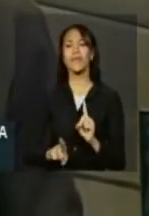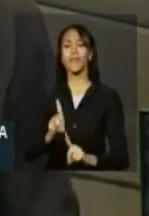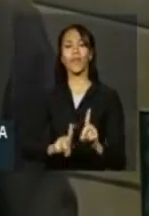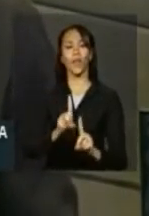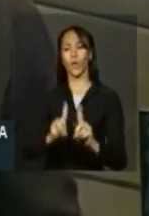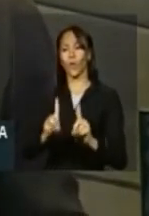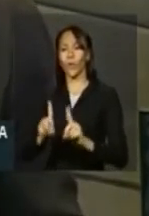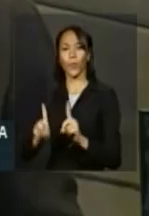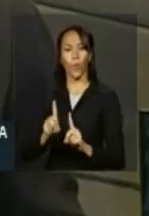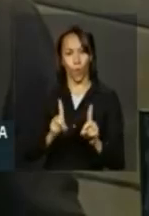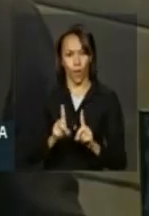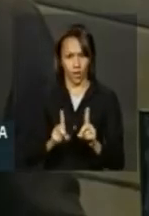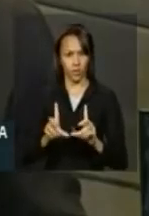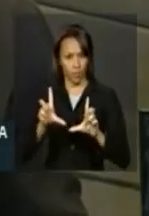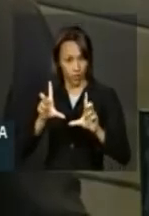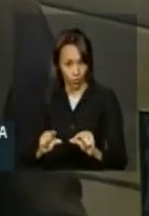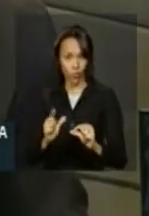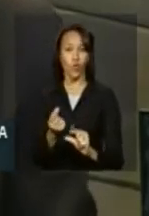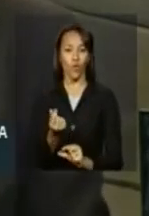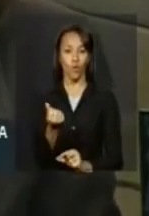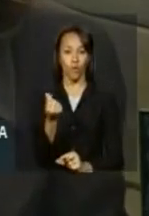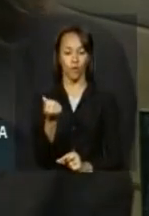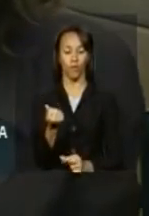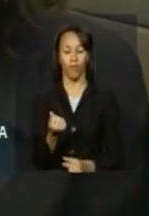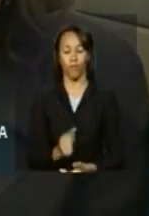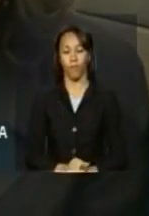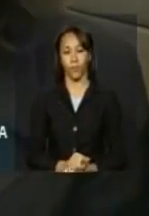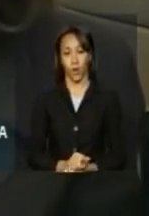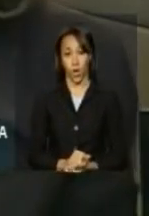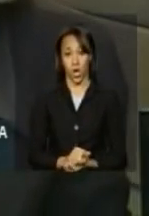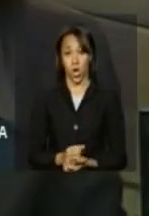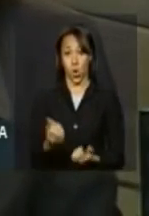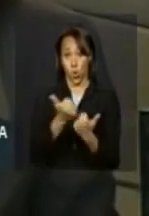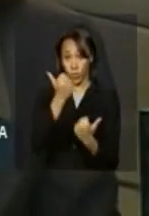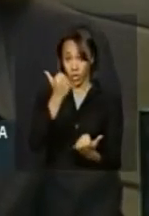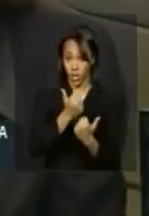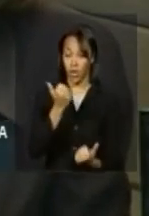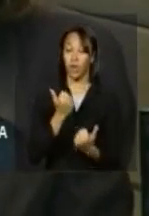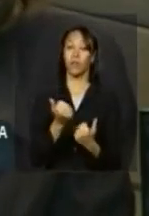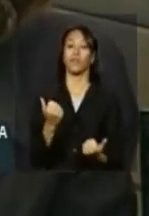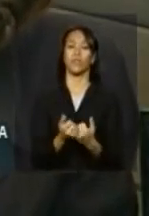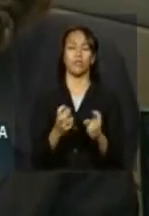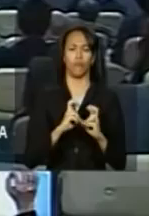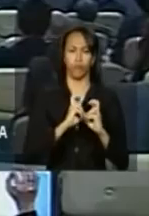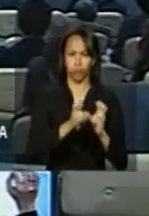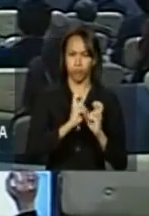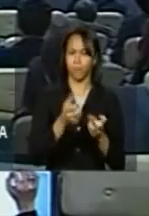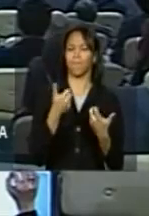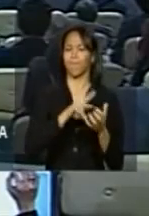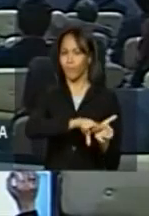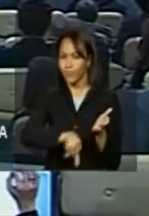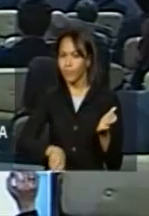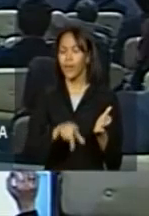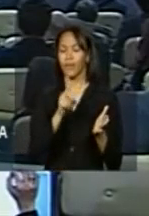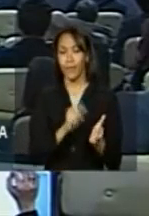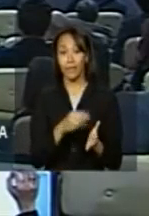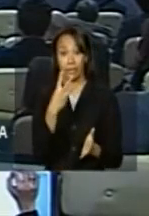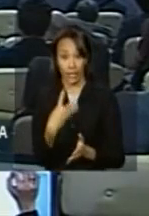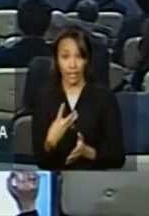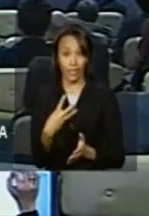essa redução de preços. O Ministério dos Transportes publicou antes de ontem, 3 dias depois